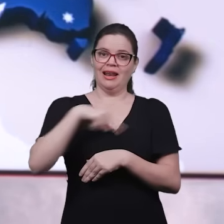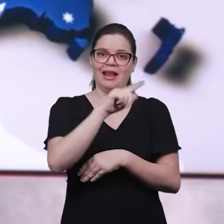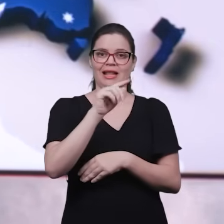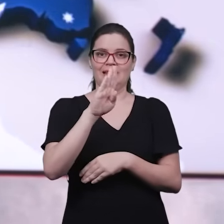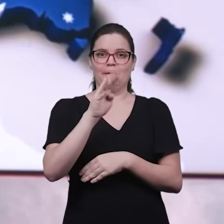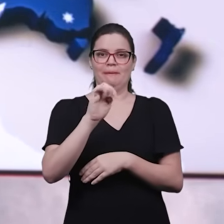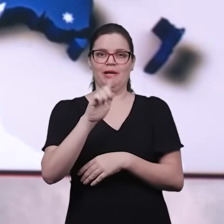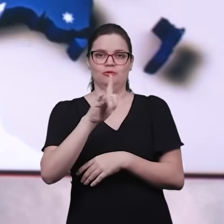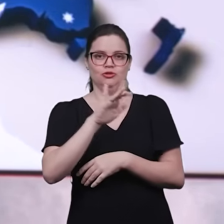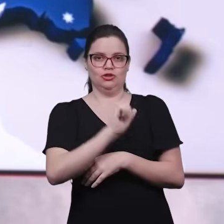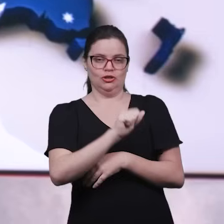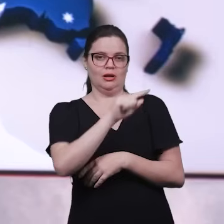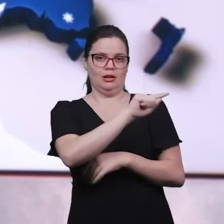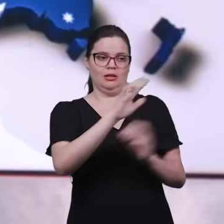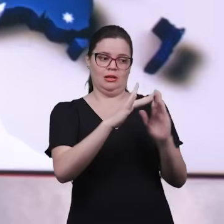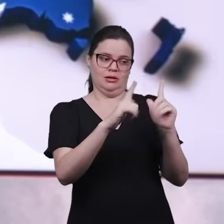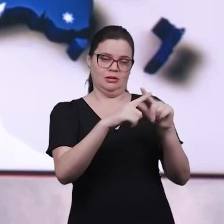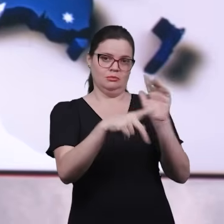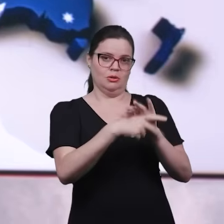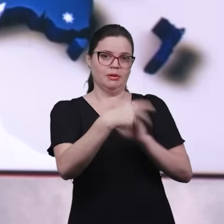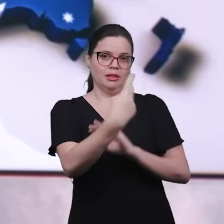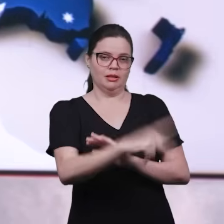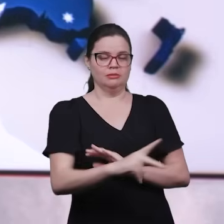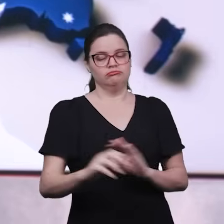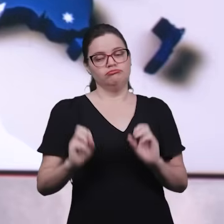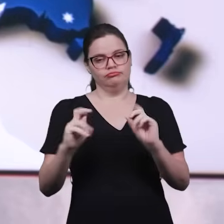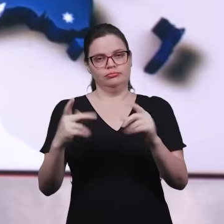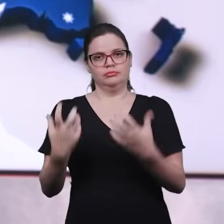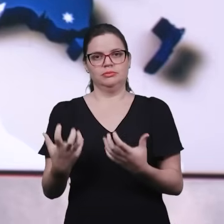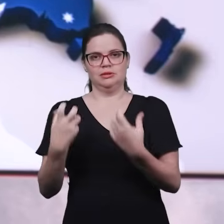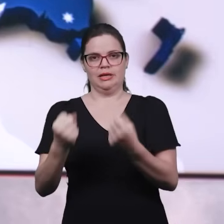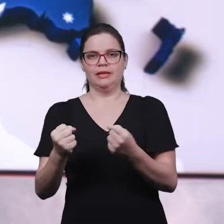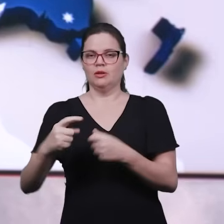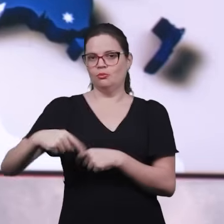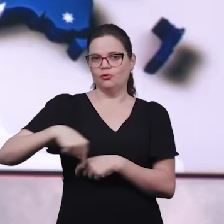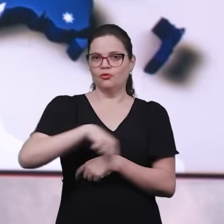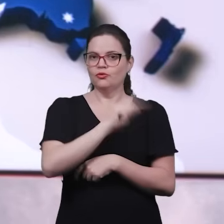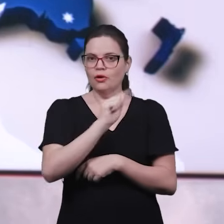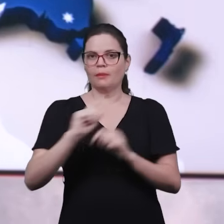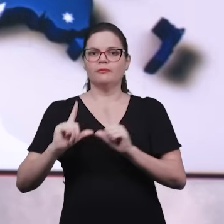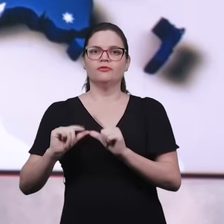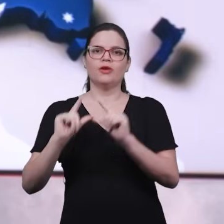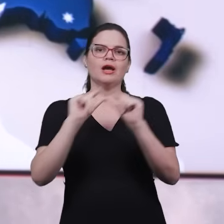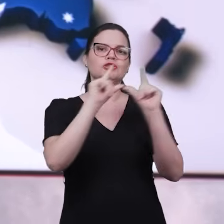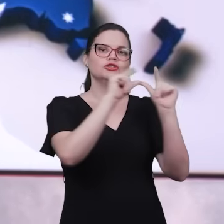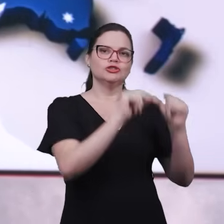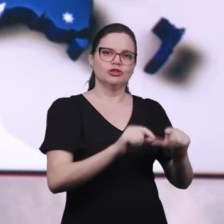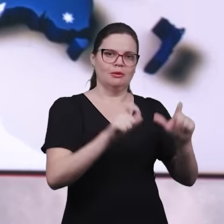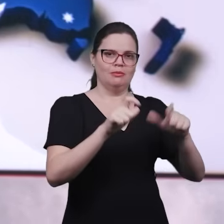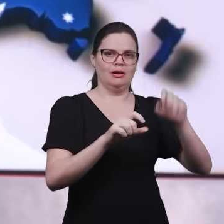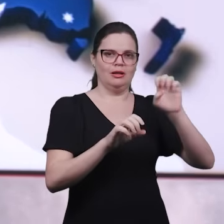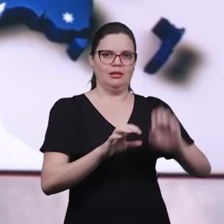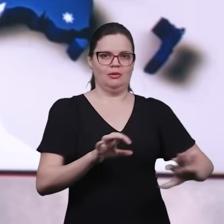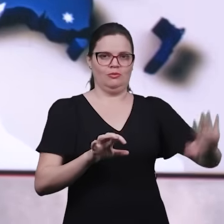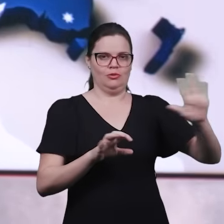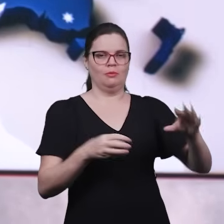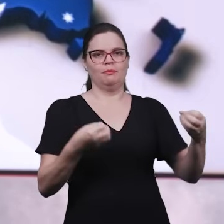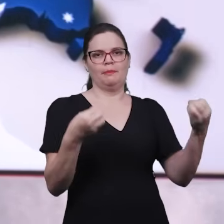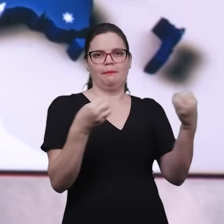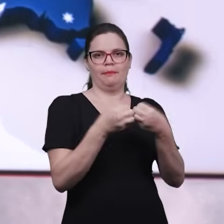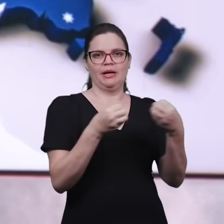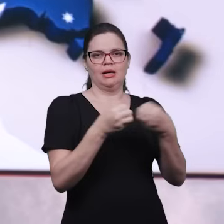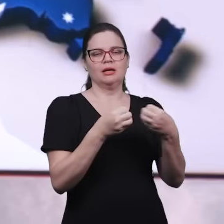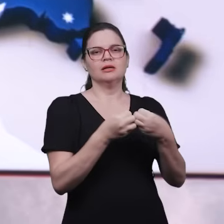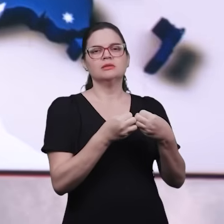dele, lá na Bélgica. Nós fomos um seminário na cidade de Lommel, na Bélgica, ali próximo à